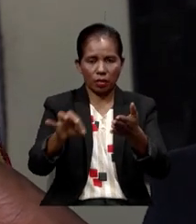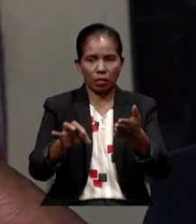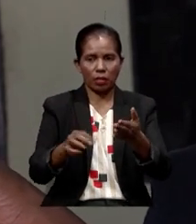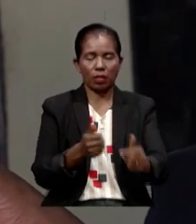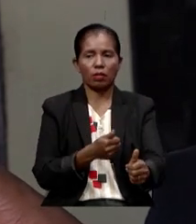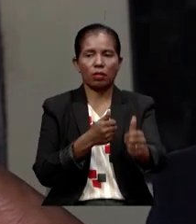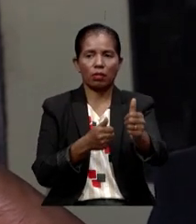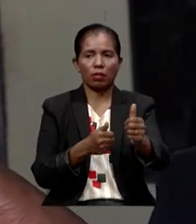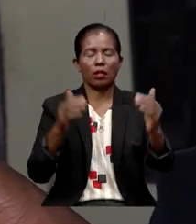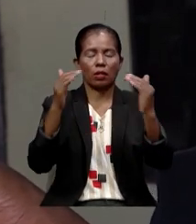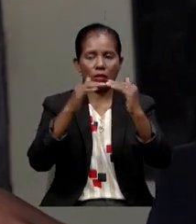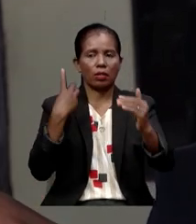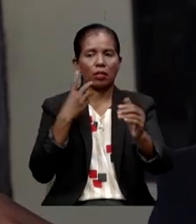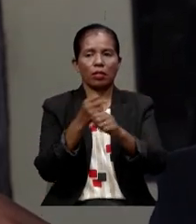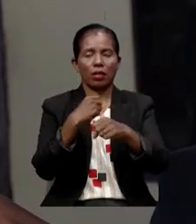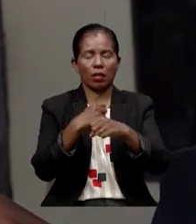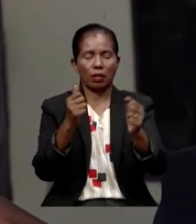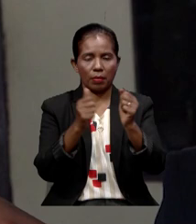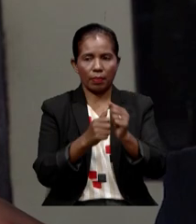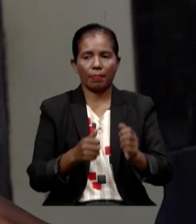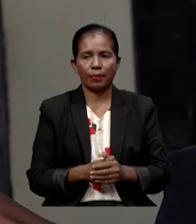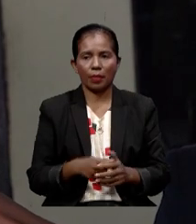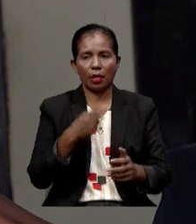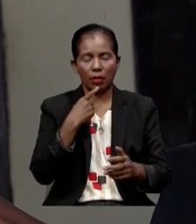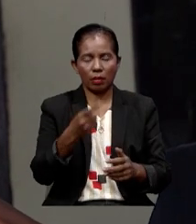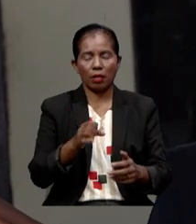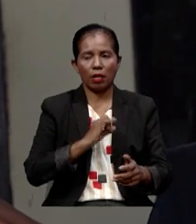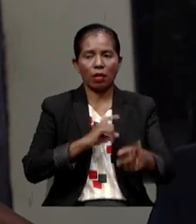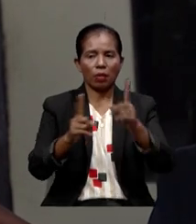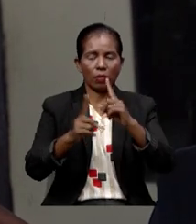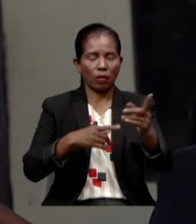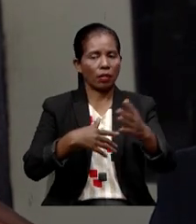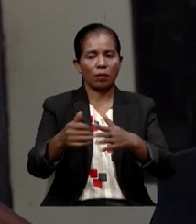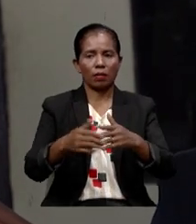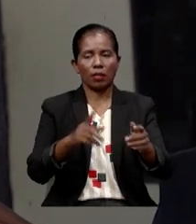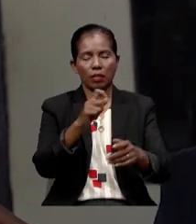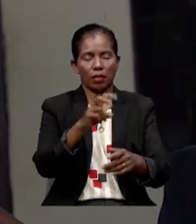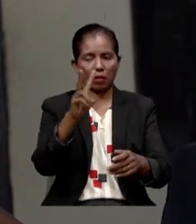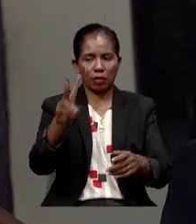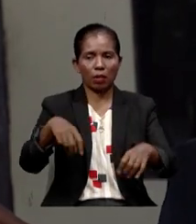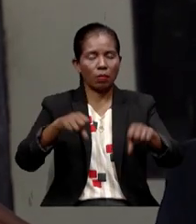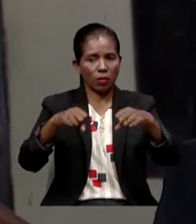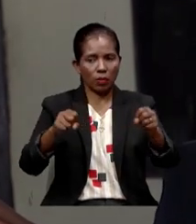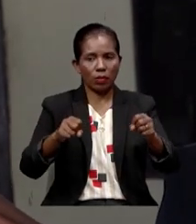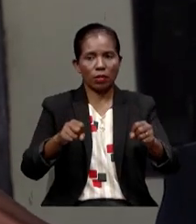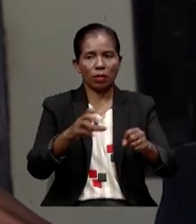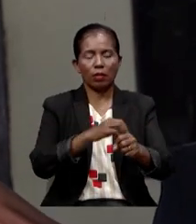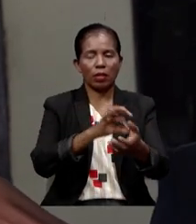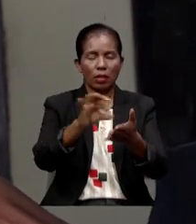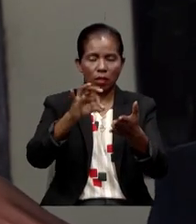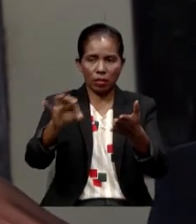tuir encontro na mesma que está halau hamoto. Orientação macne ou hau kulia dala para com a televisão, kata motor hirak na mesma que